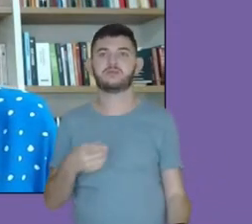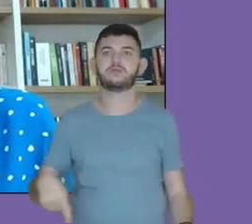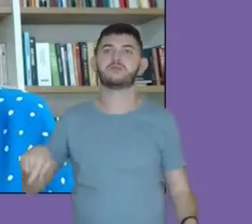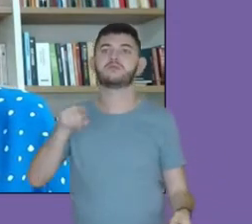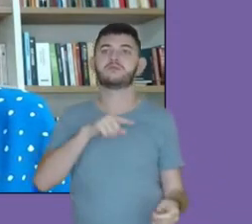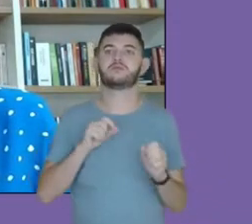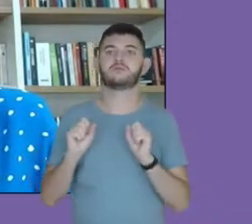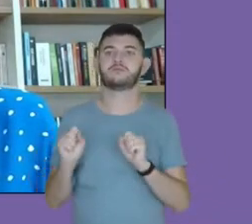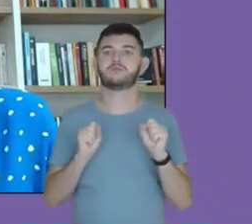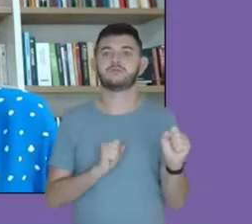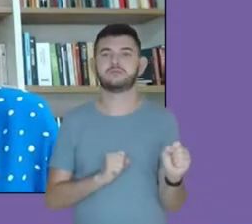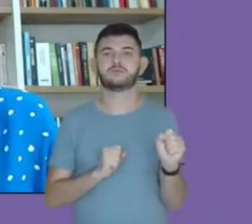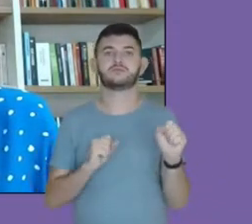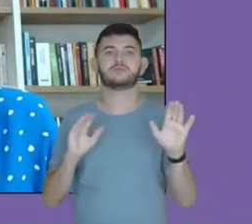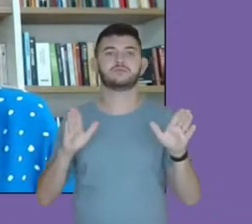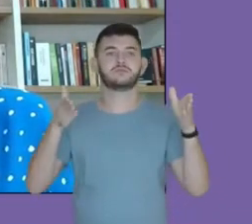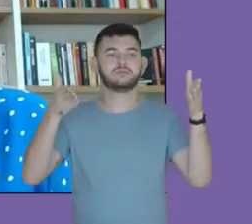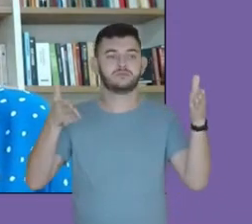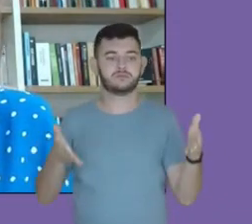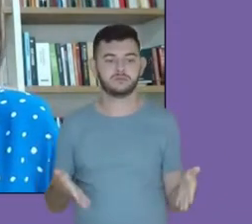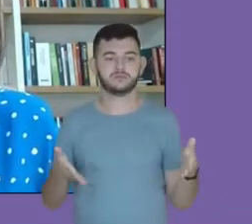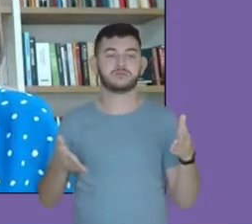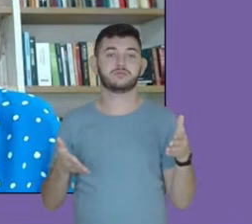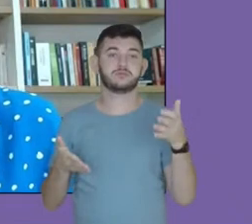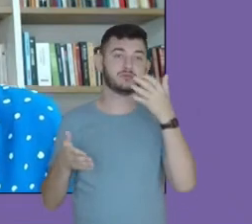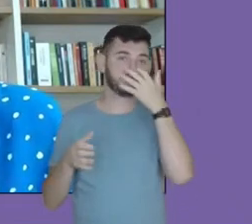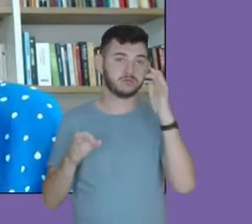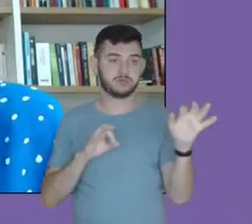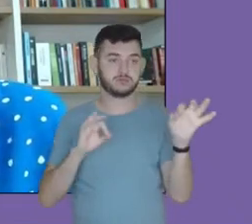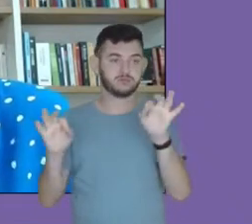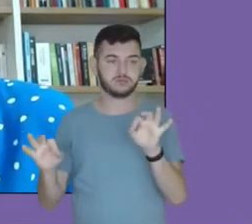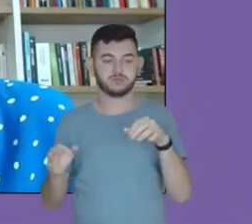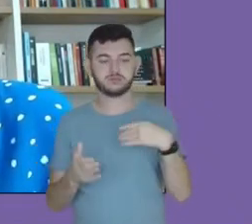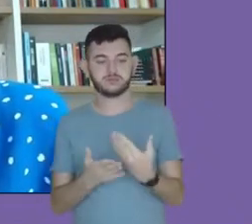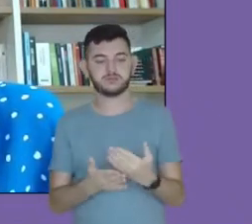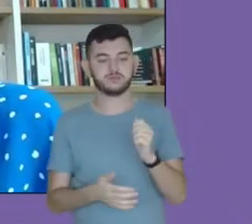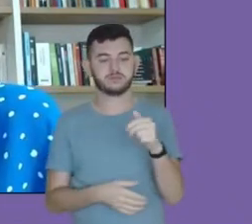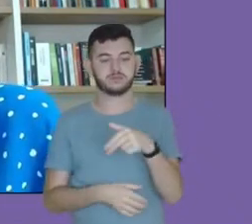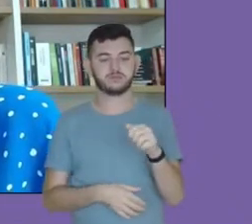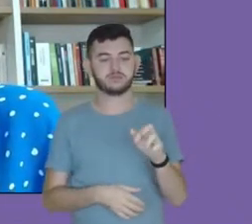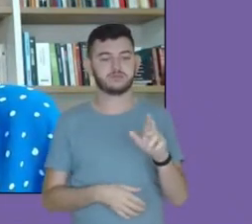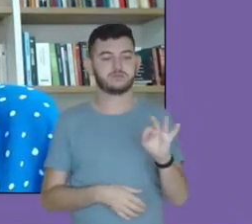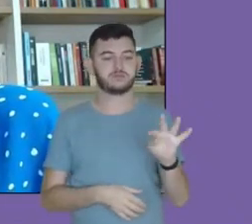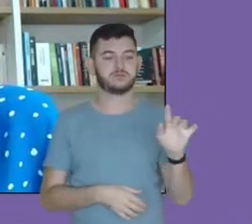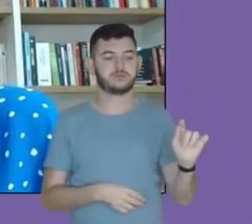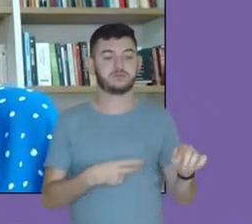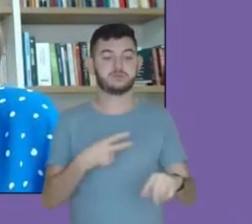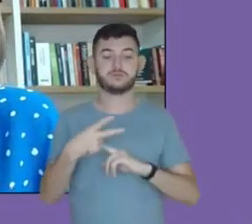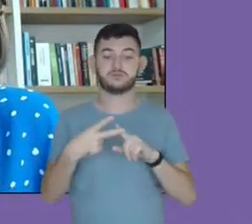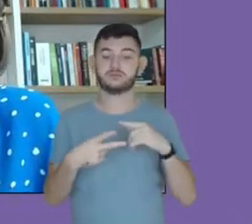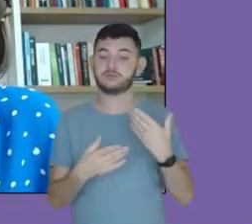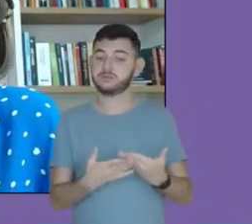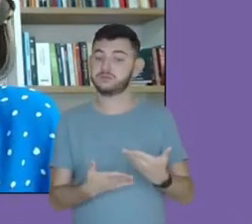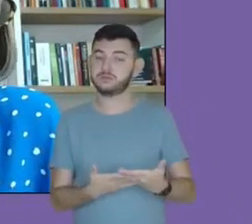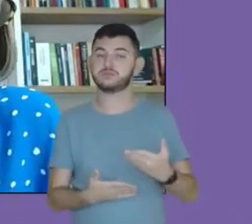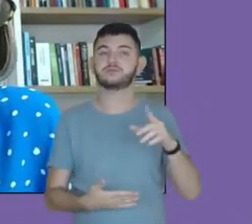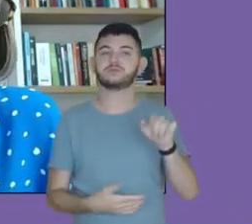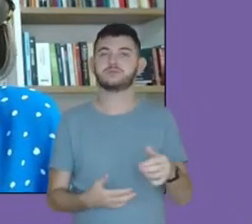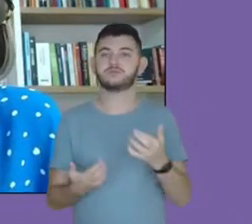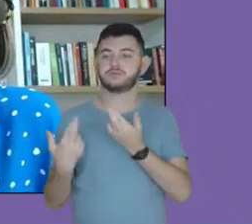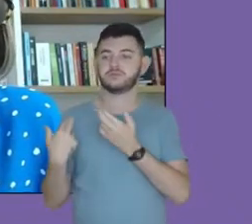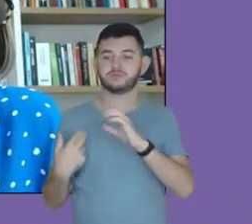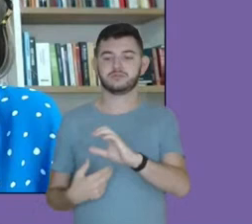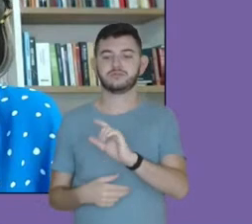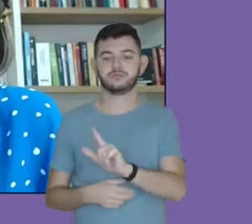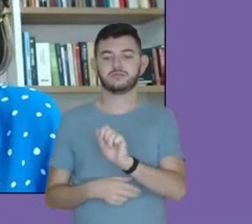todos possam participar e acompanhar a aula da Ana Rita. A segunda aula foi ministrada pela Cláudia